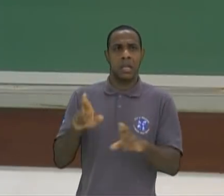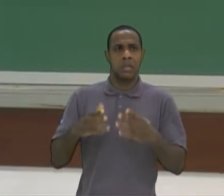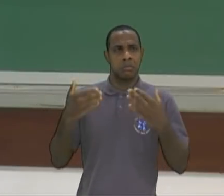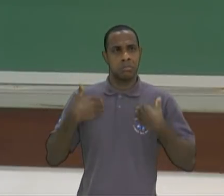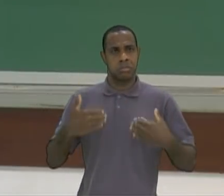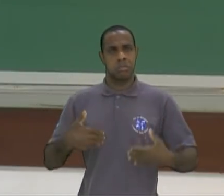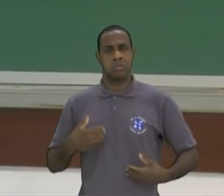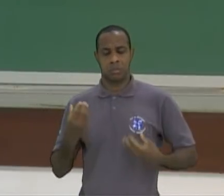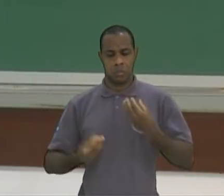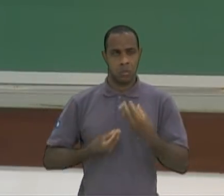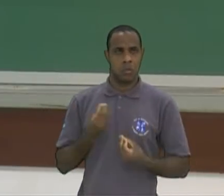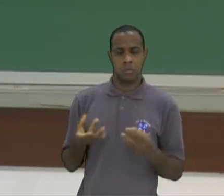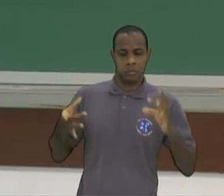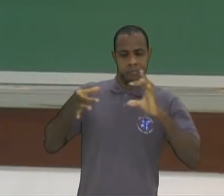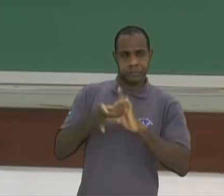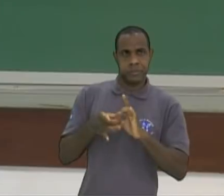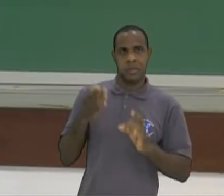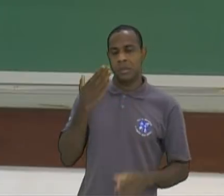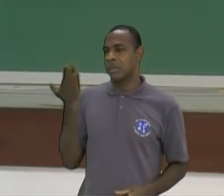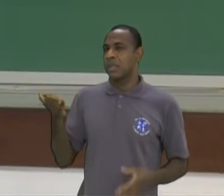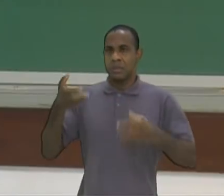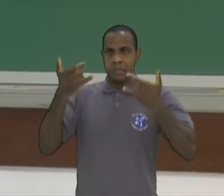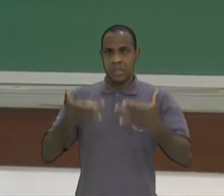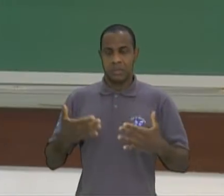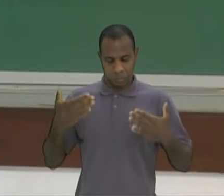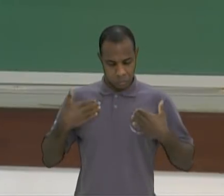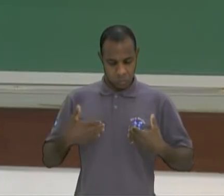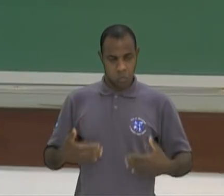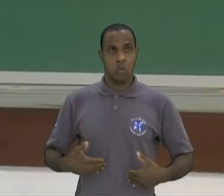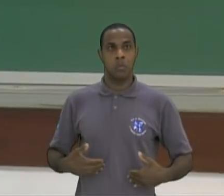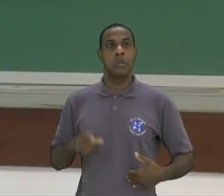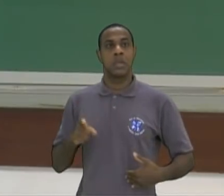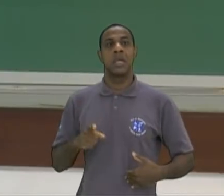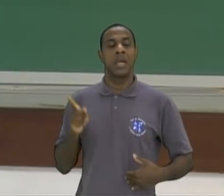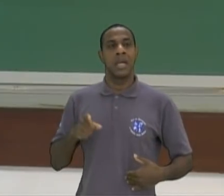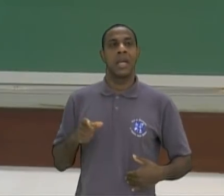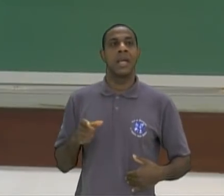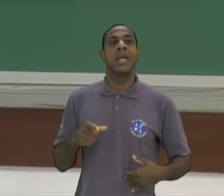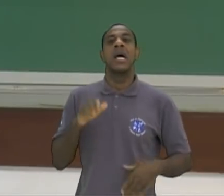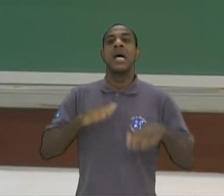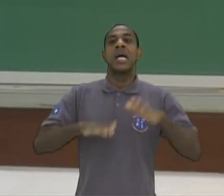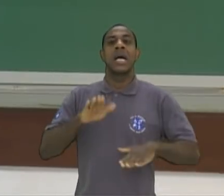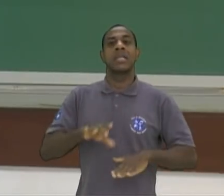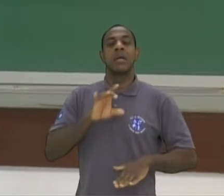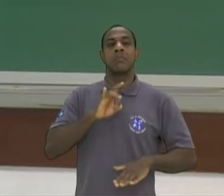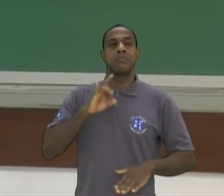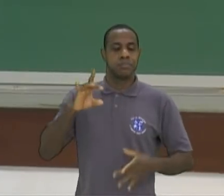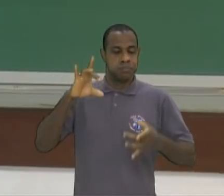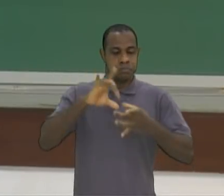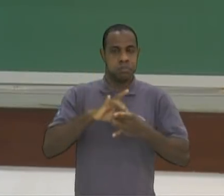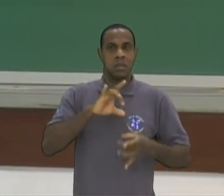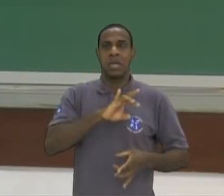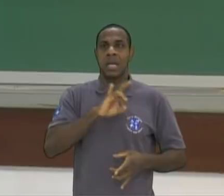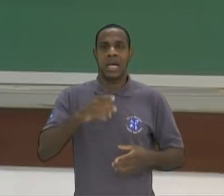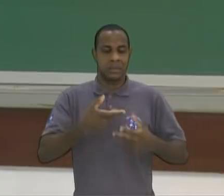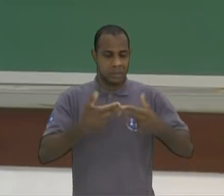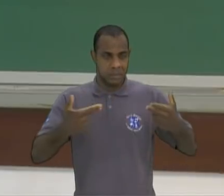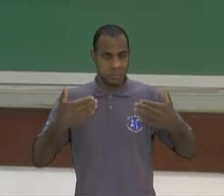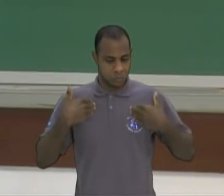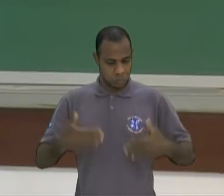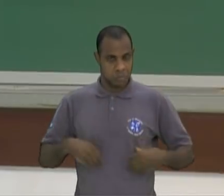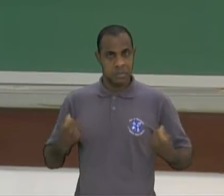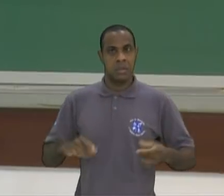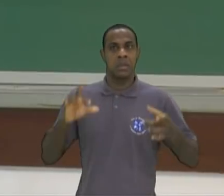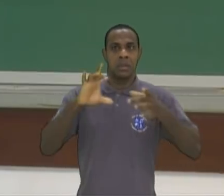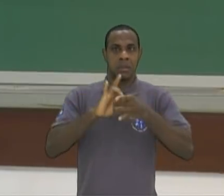Então ela colocou que o corpo é uma totalidade, né? Então cada elemento depende do outro para se